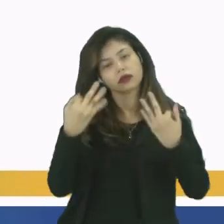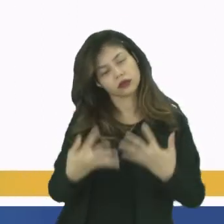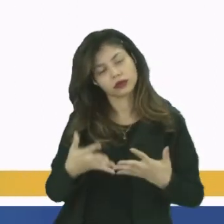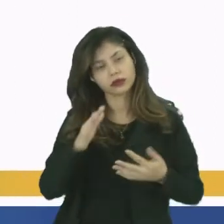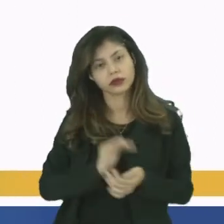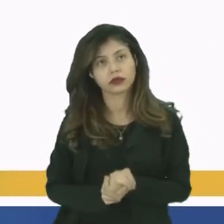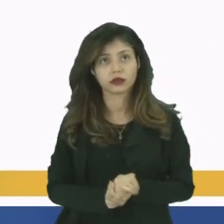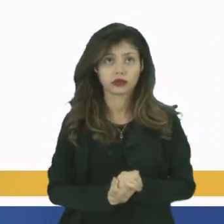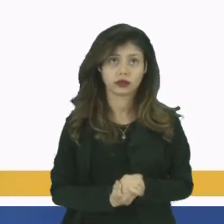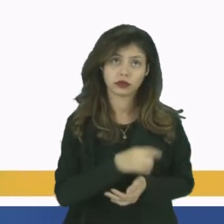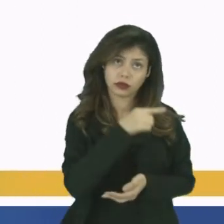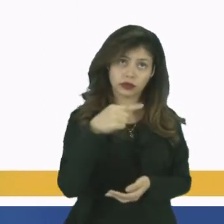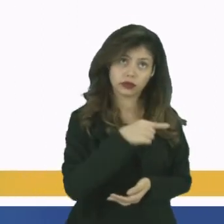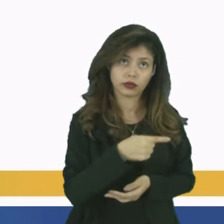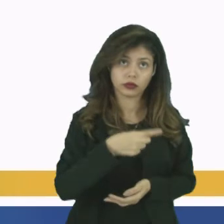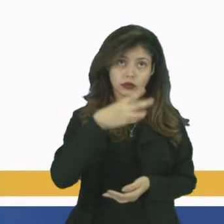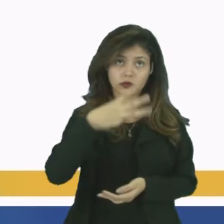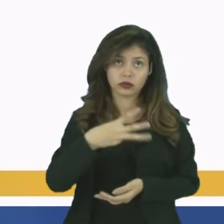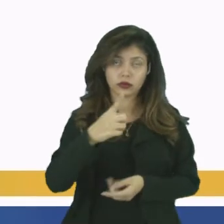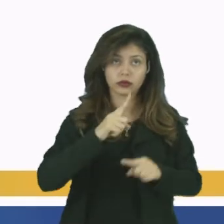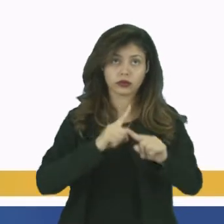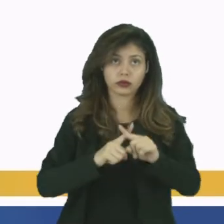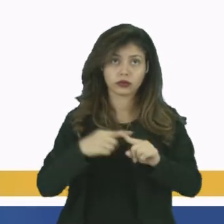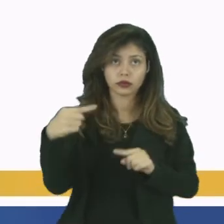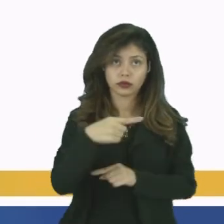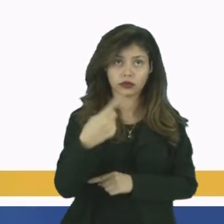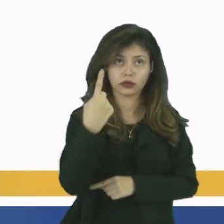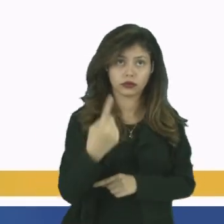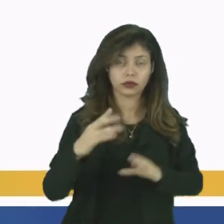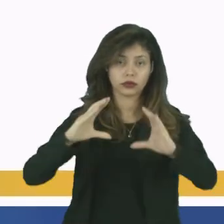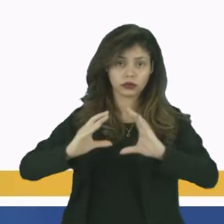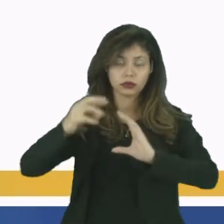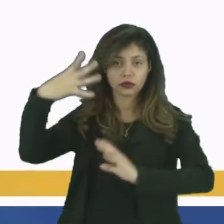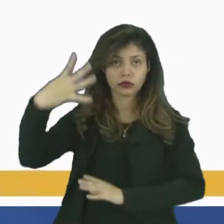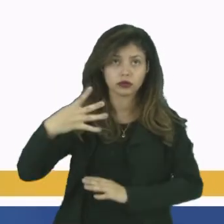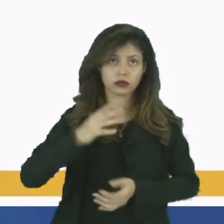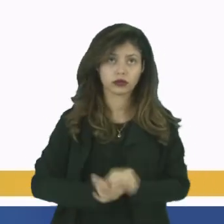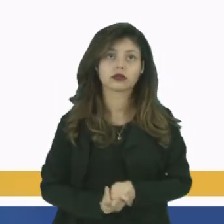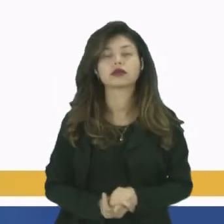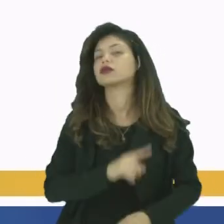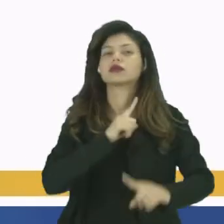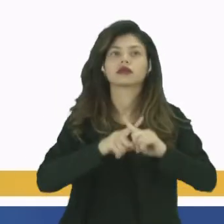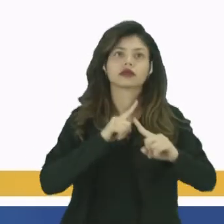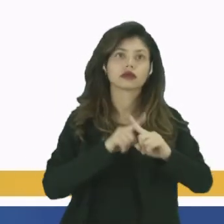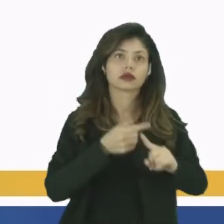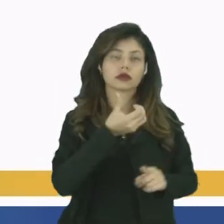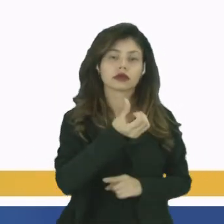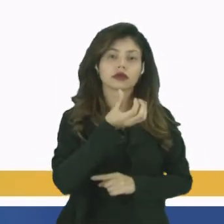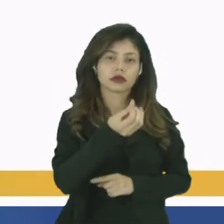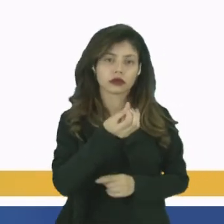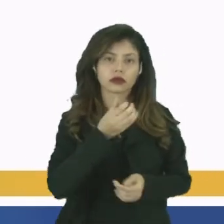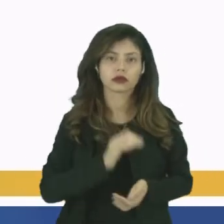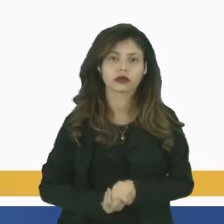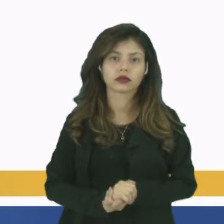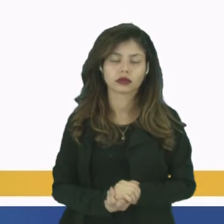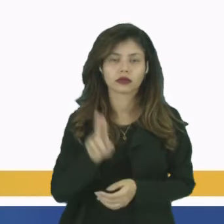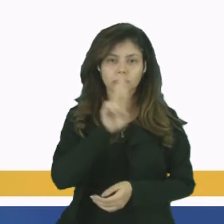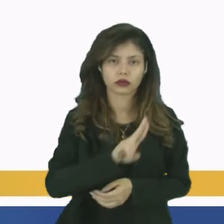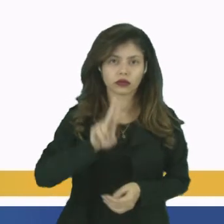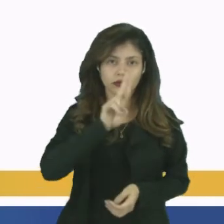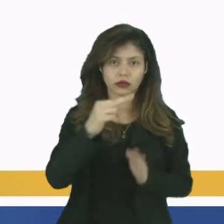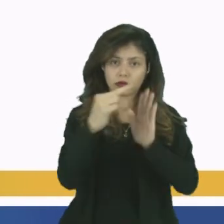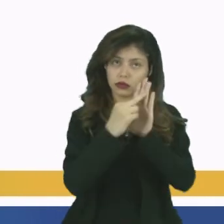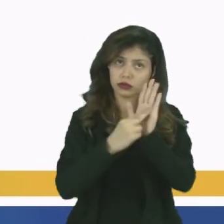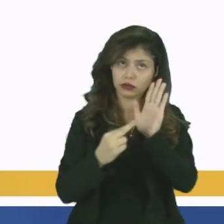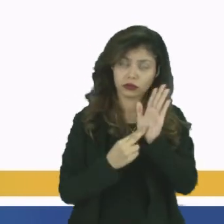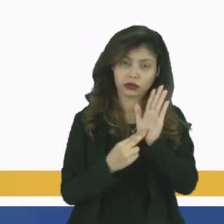nomenclatura: menos 3 vezes menos 1 elevado à quarta potência. E aí você terá a resolução utilizando a regra